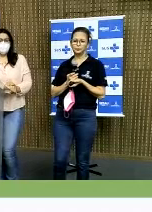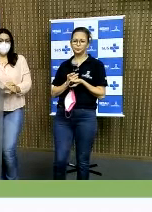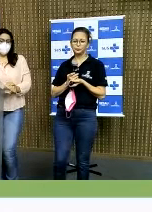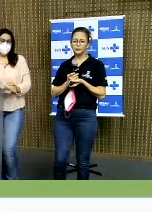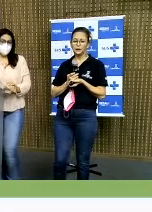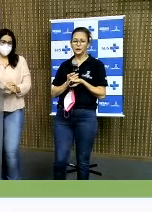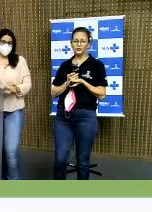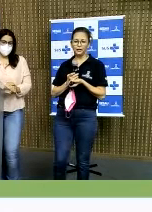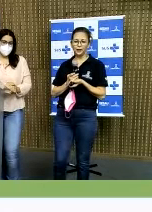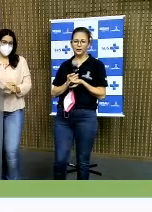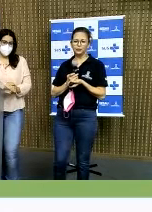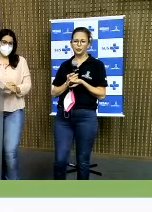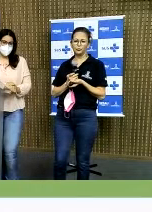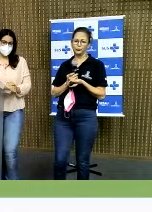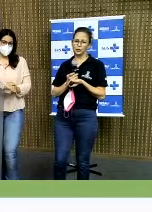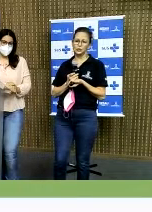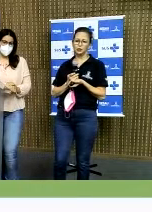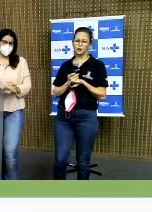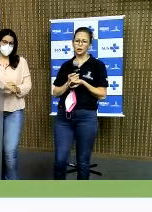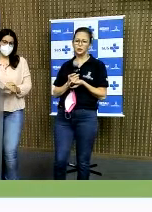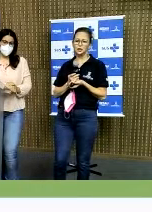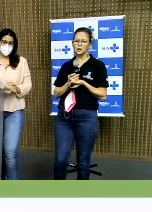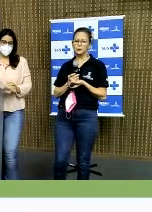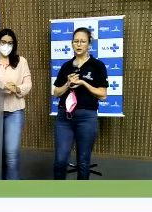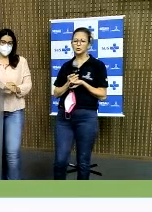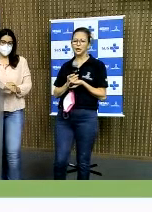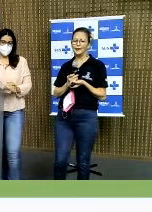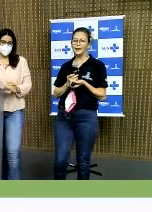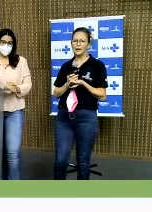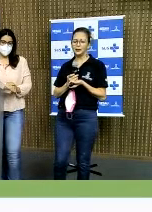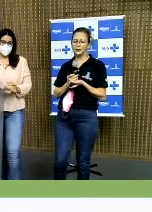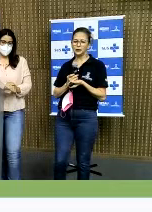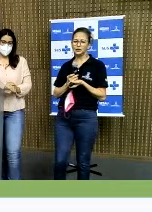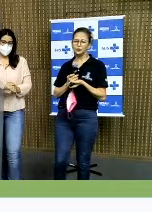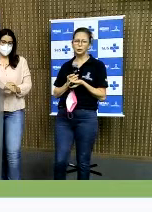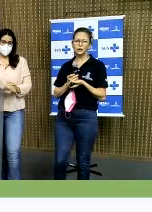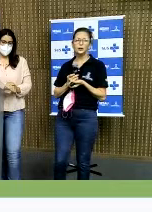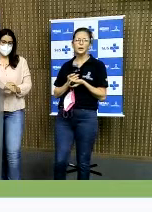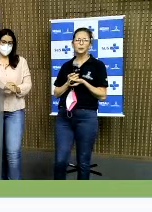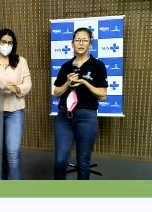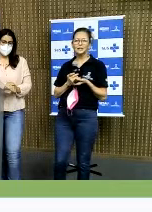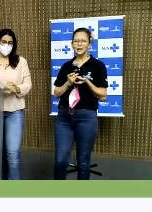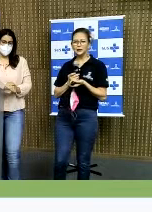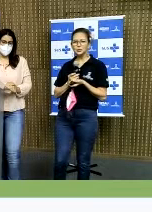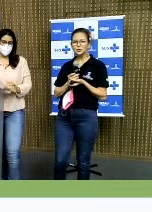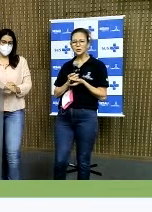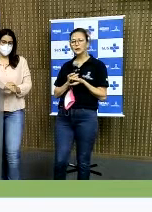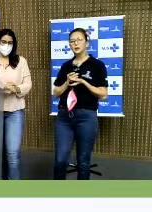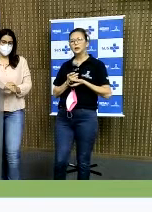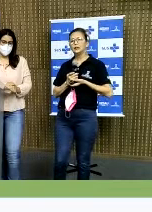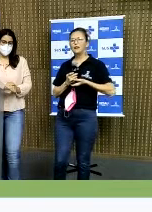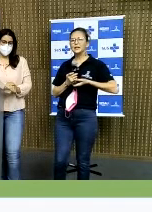reunião. Em fevereiro foi discutido o redimensionamento já da área, que a gente viu que